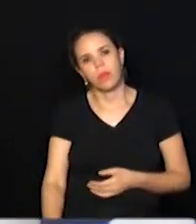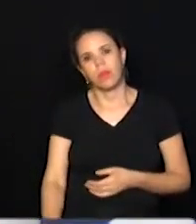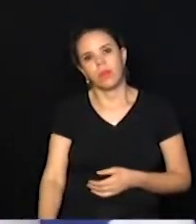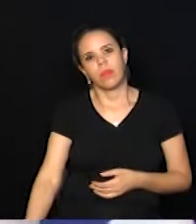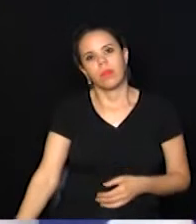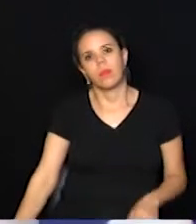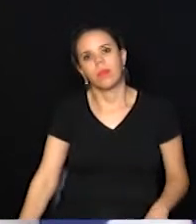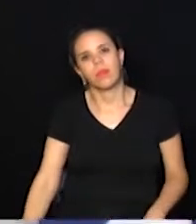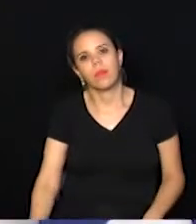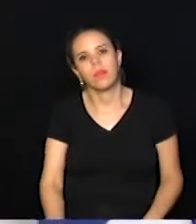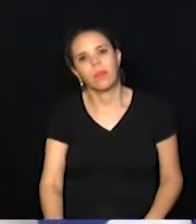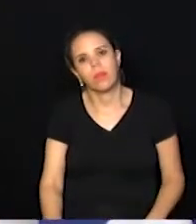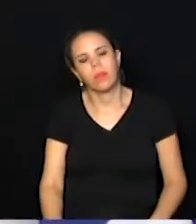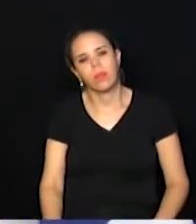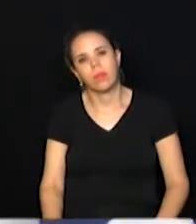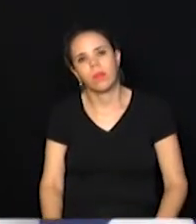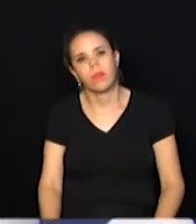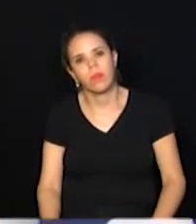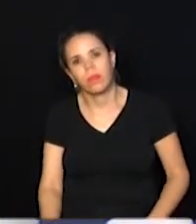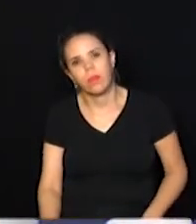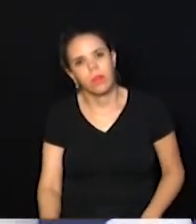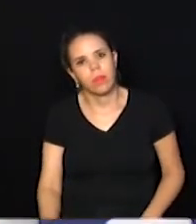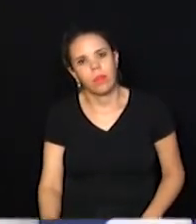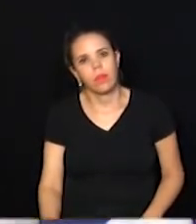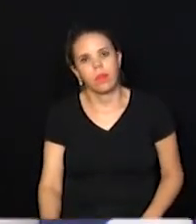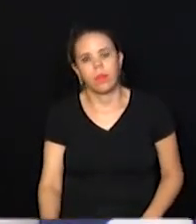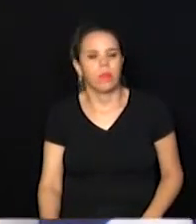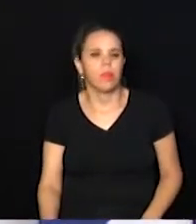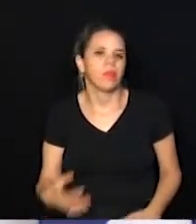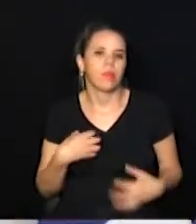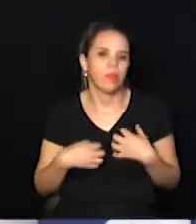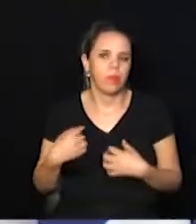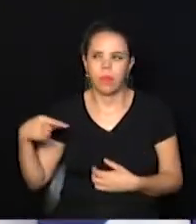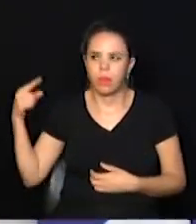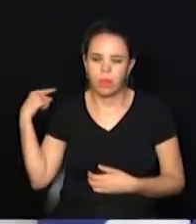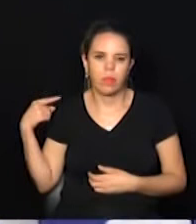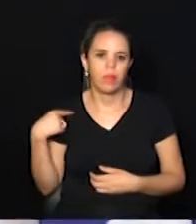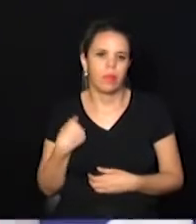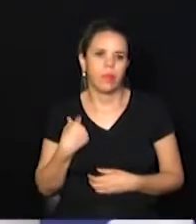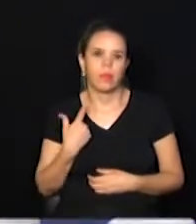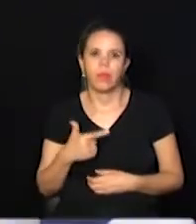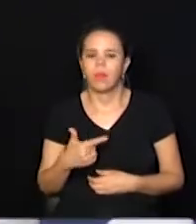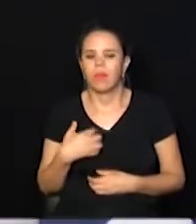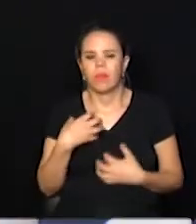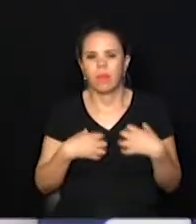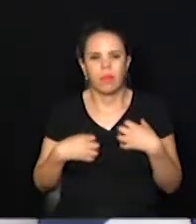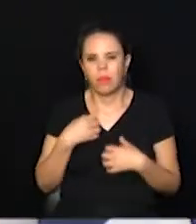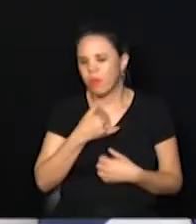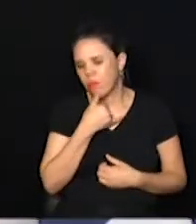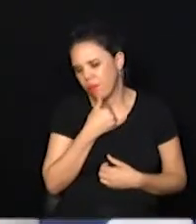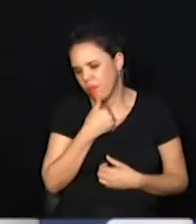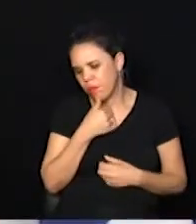E está naquela situação de desencantamento